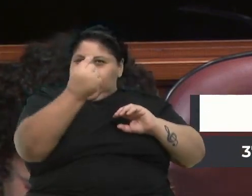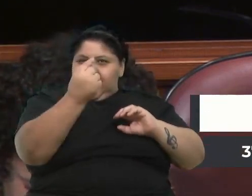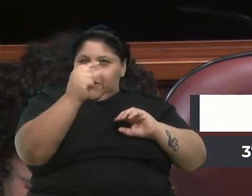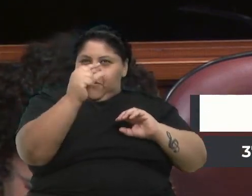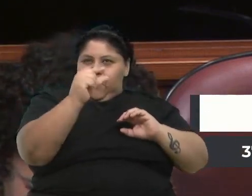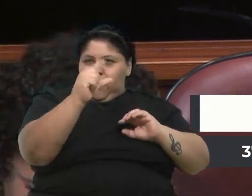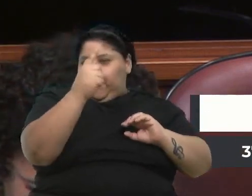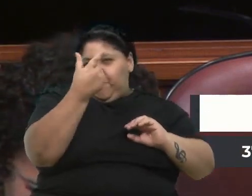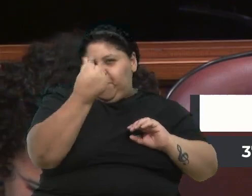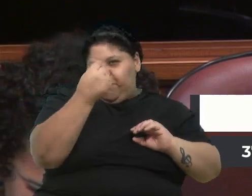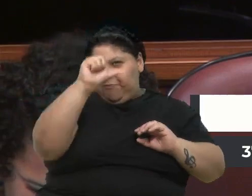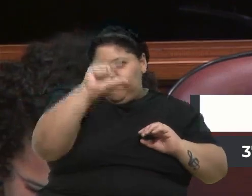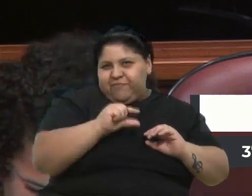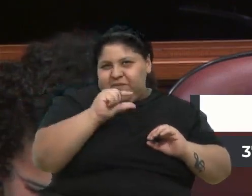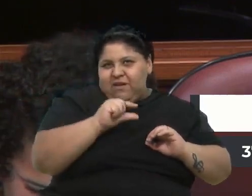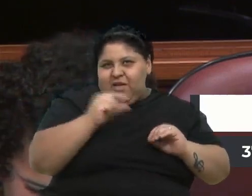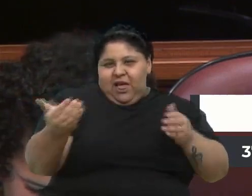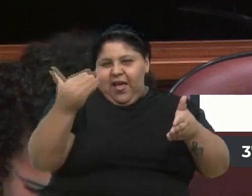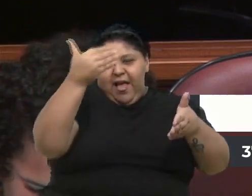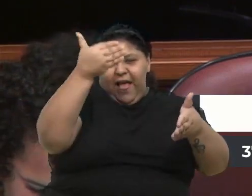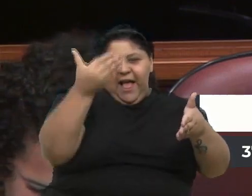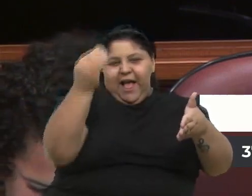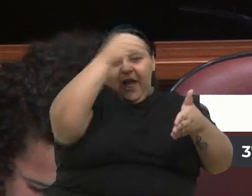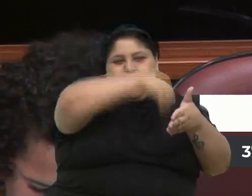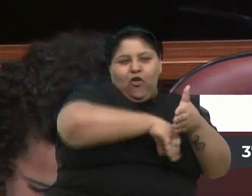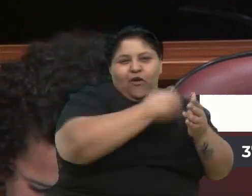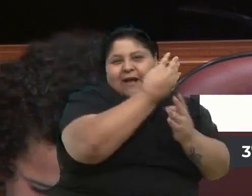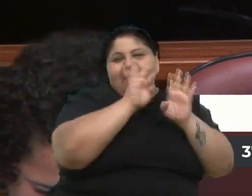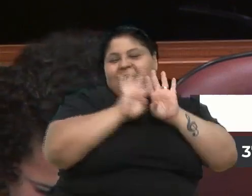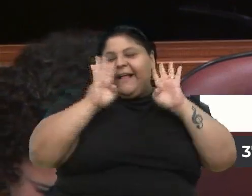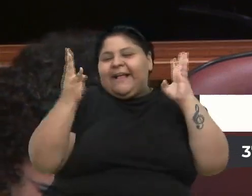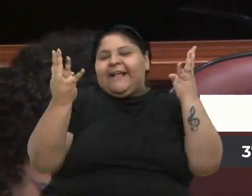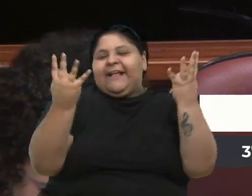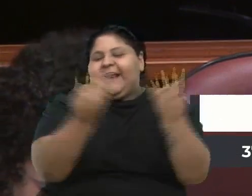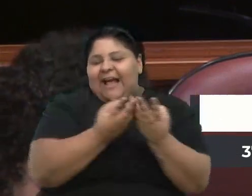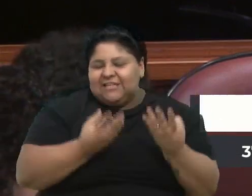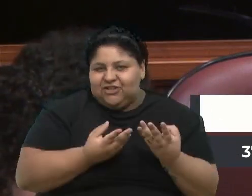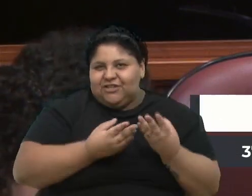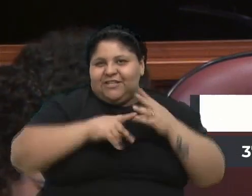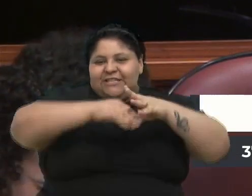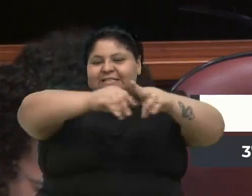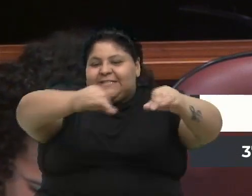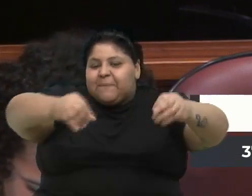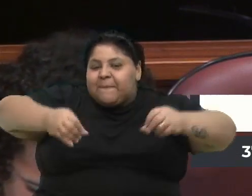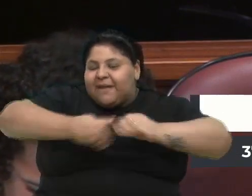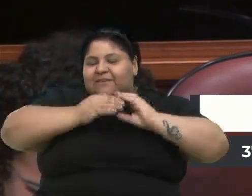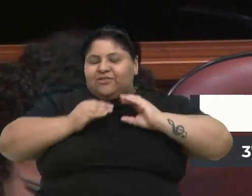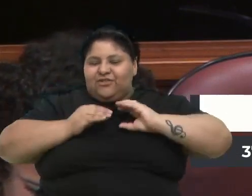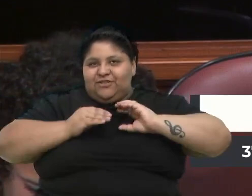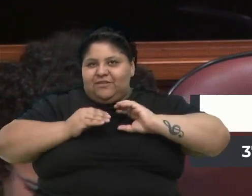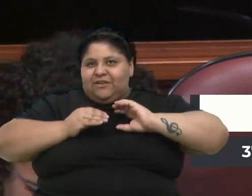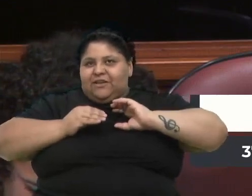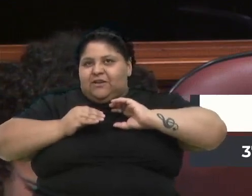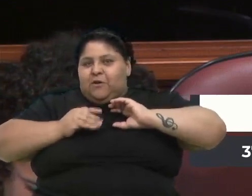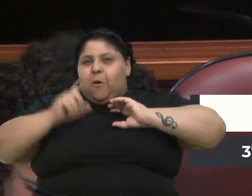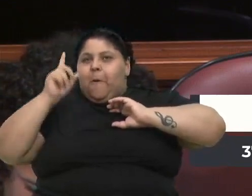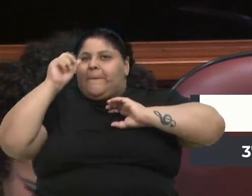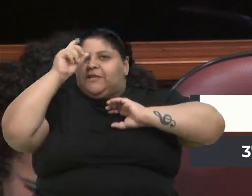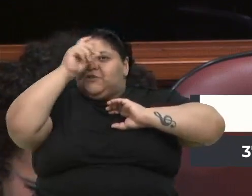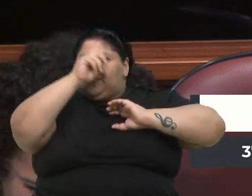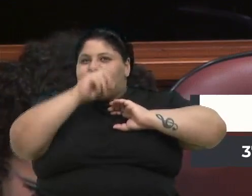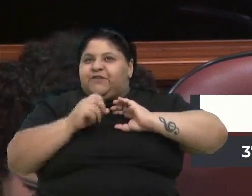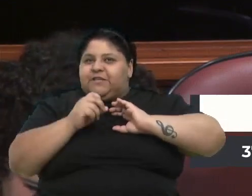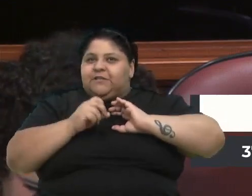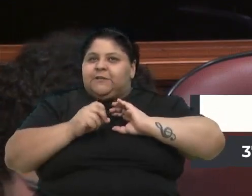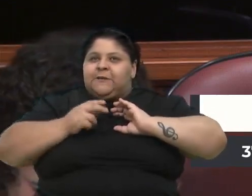a semente. O mais difícil é seguir caminhando com as pessoas para que o projeto da horta não se perca, não crie mato, as pessoas não